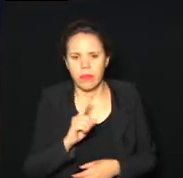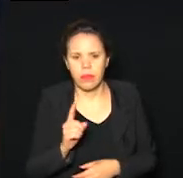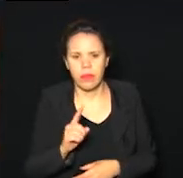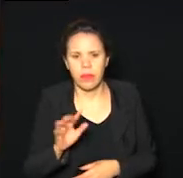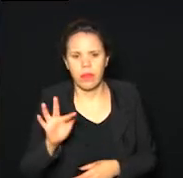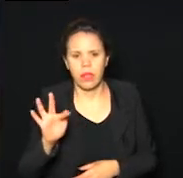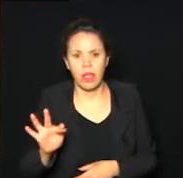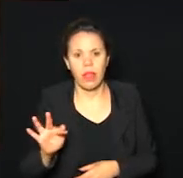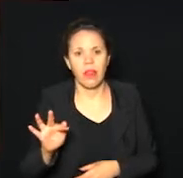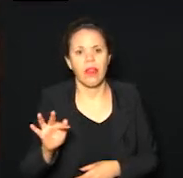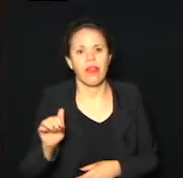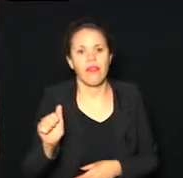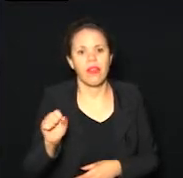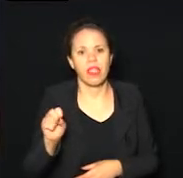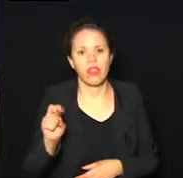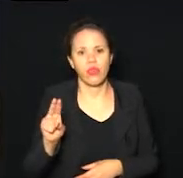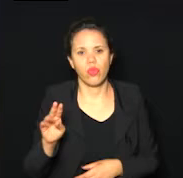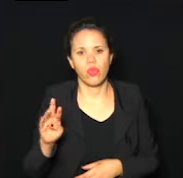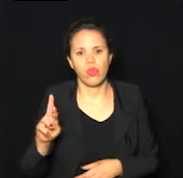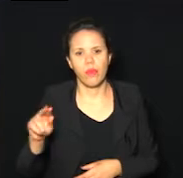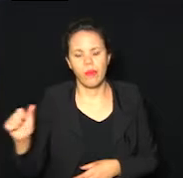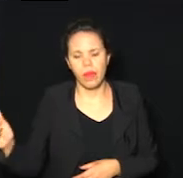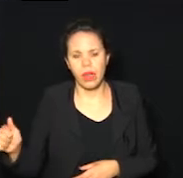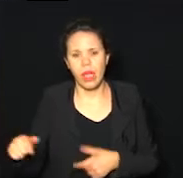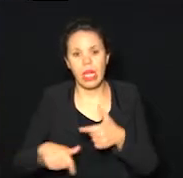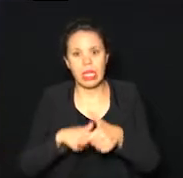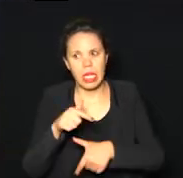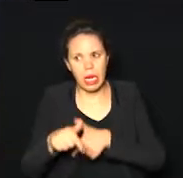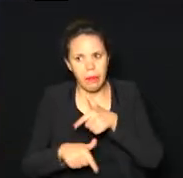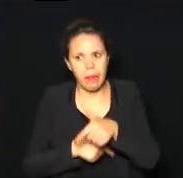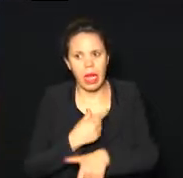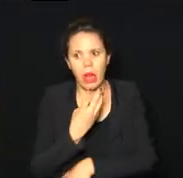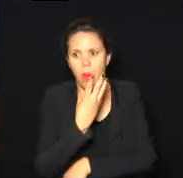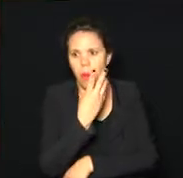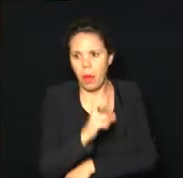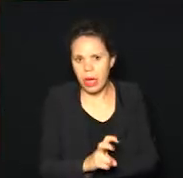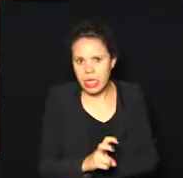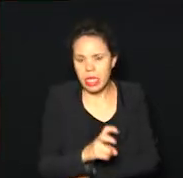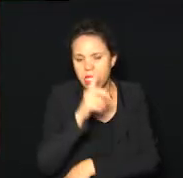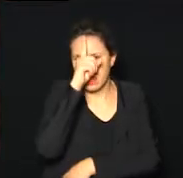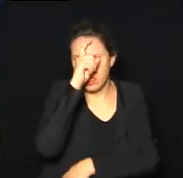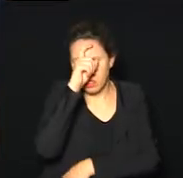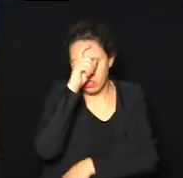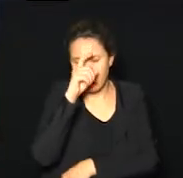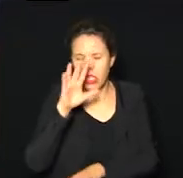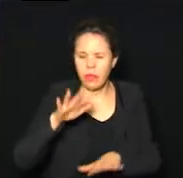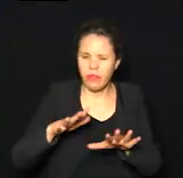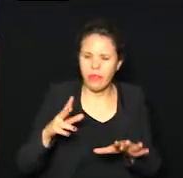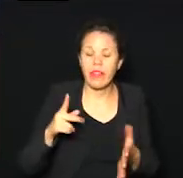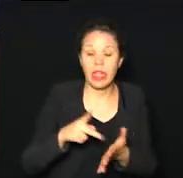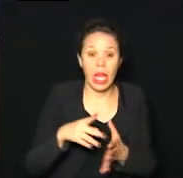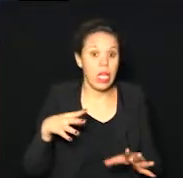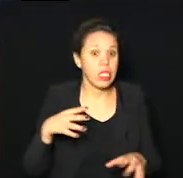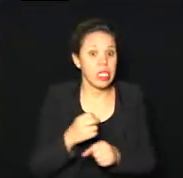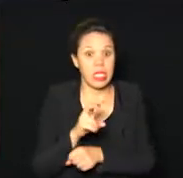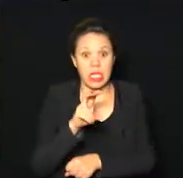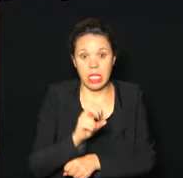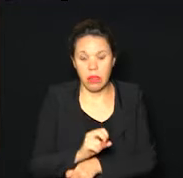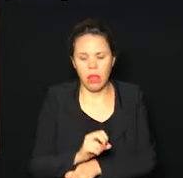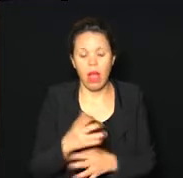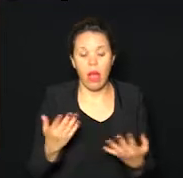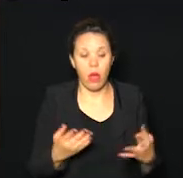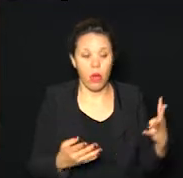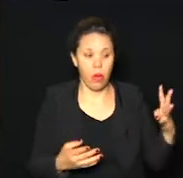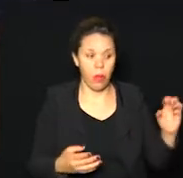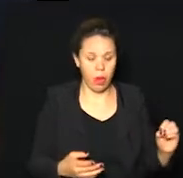Fazubra atua nos seus 45 hospitais, na verdade são 50, né? E os 40 que estão hoje